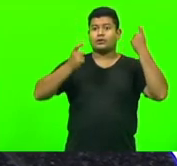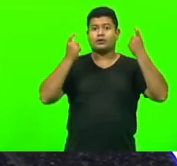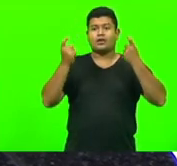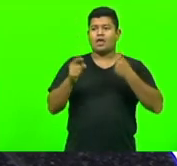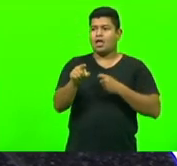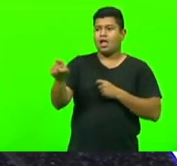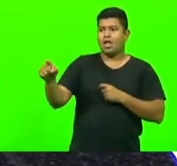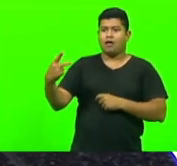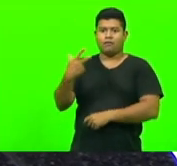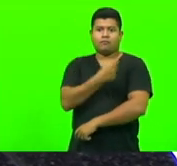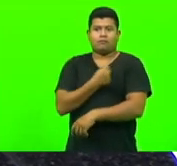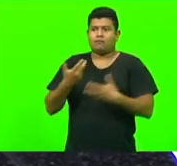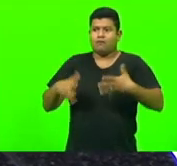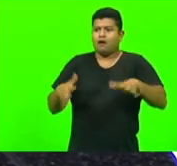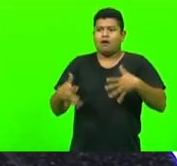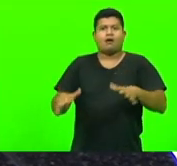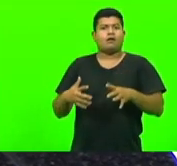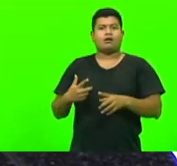estão vacinados?